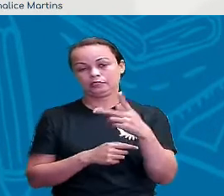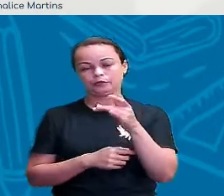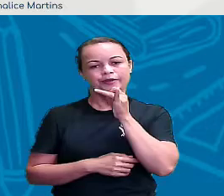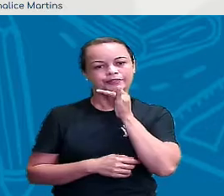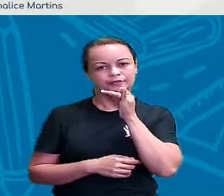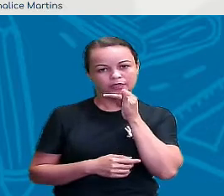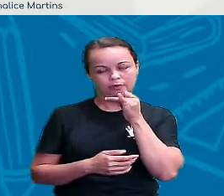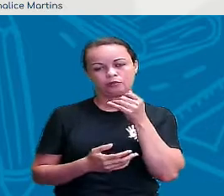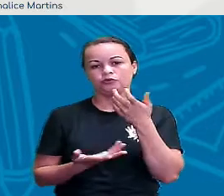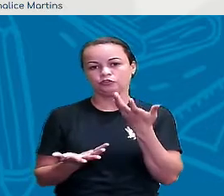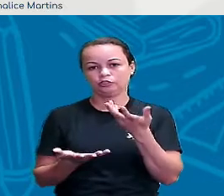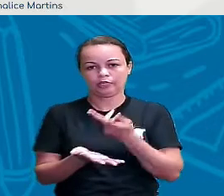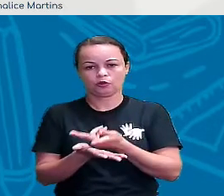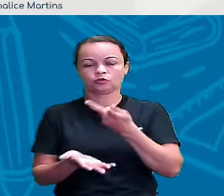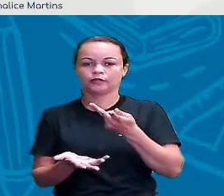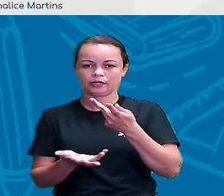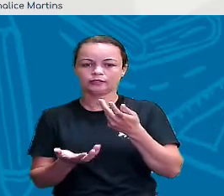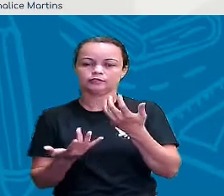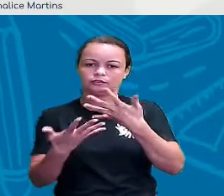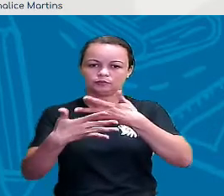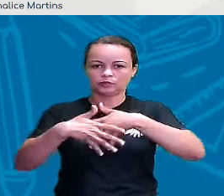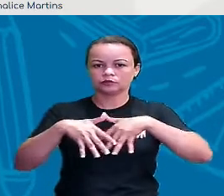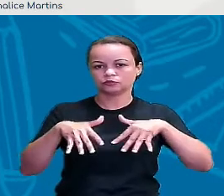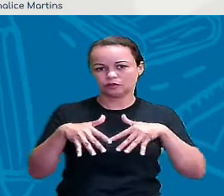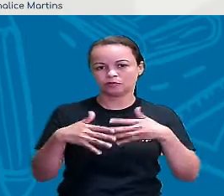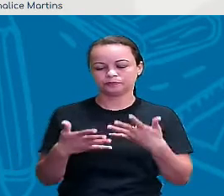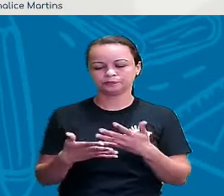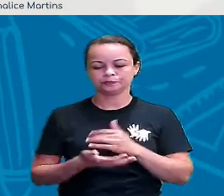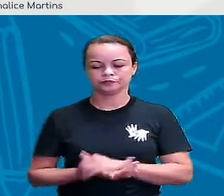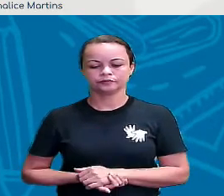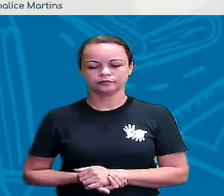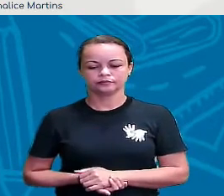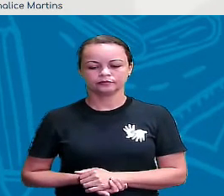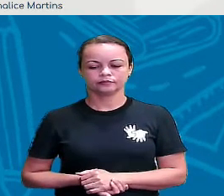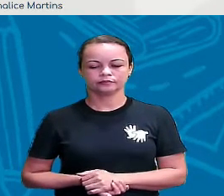dificuldades causadas por fatores naturais.